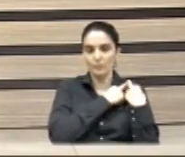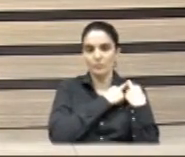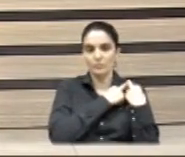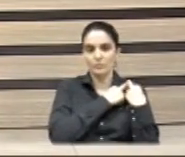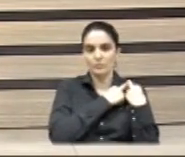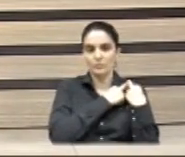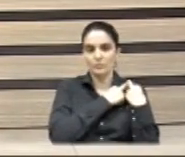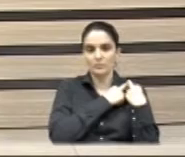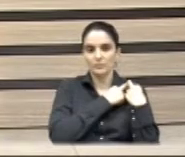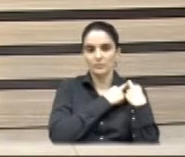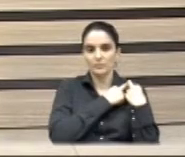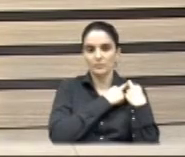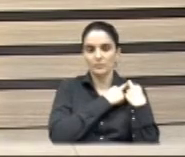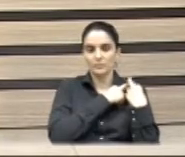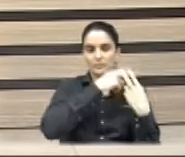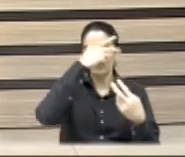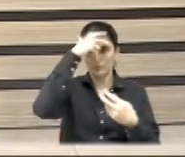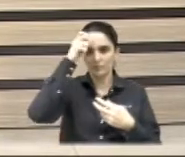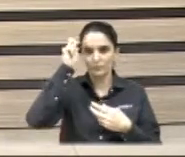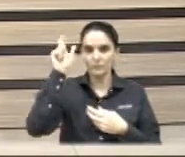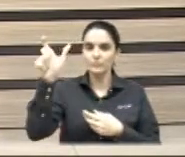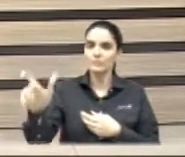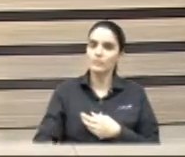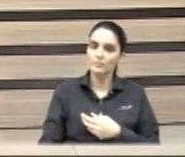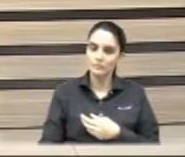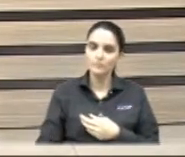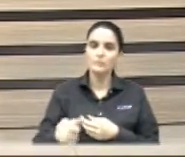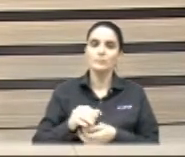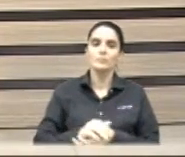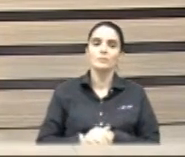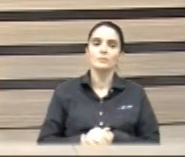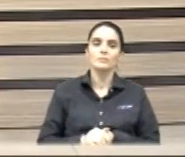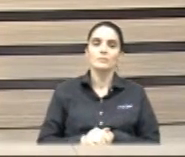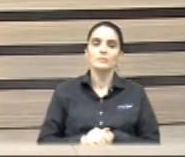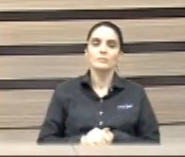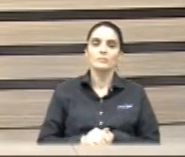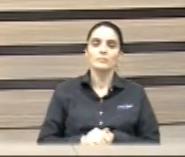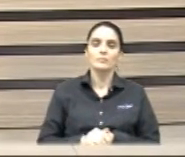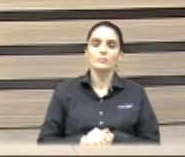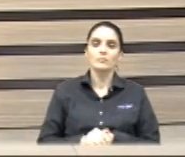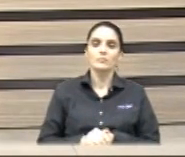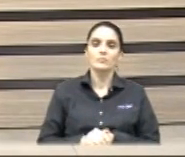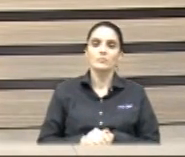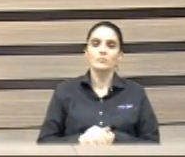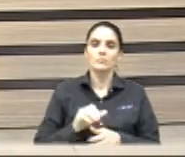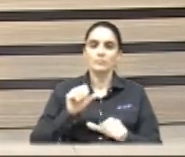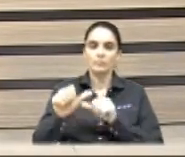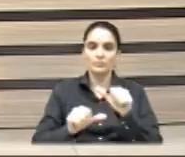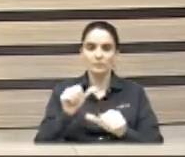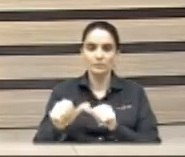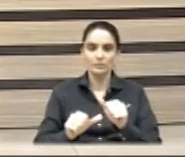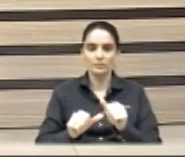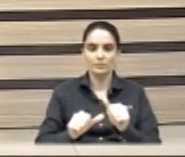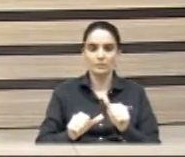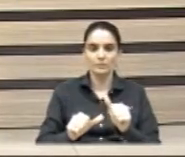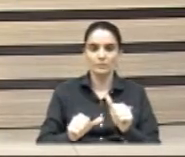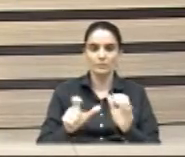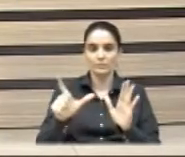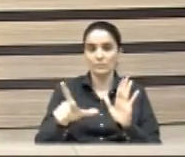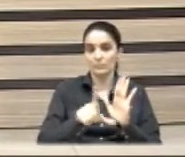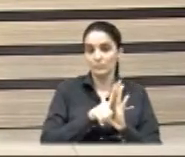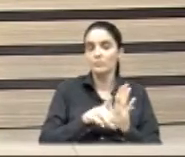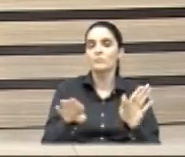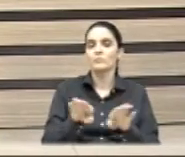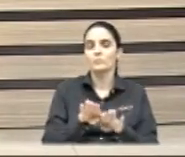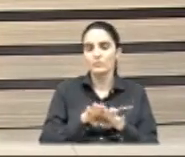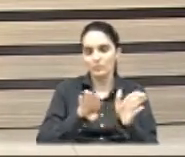aliás, do excelentíssimo senhor prefeito municipal, que altera os dispositivos da lei, também